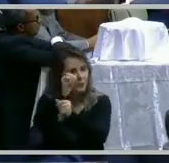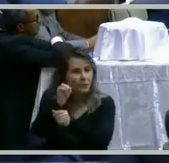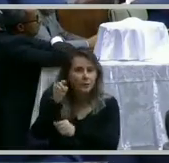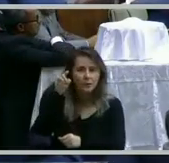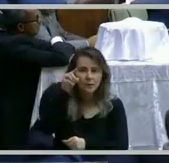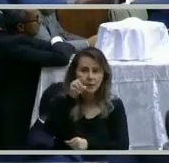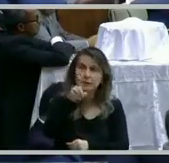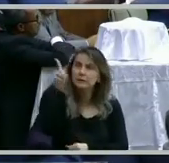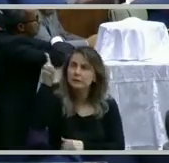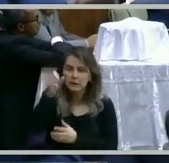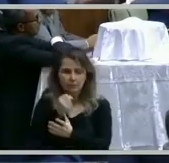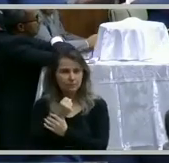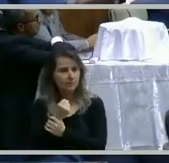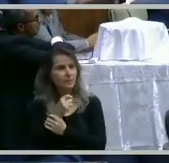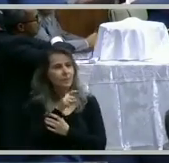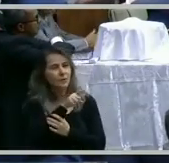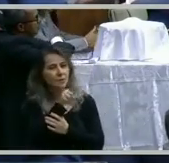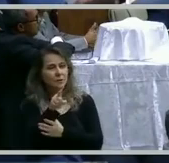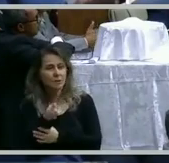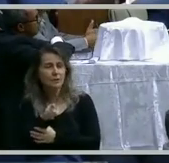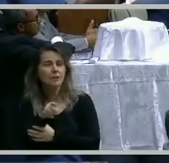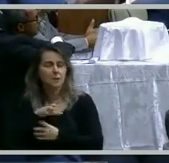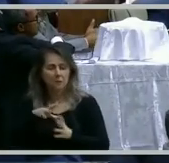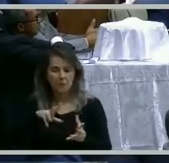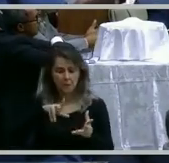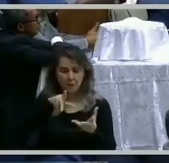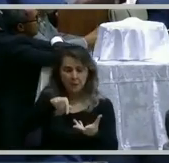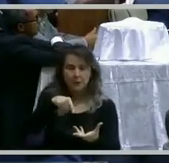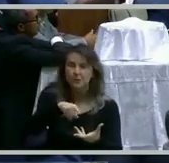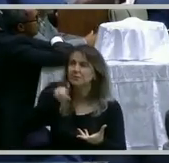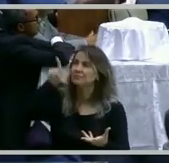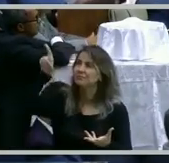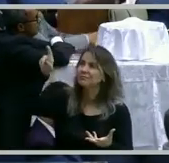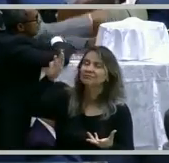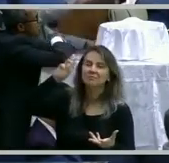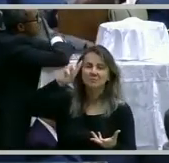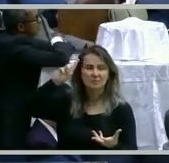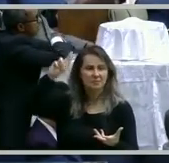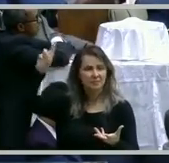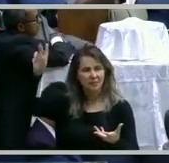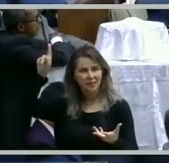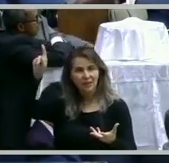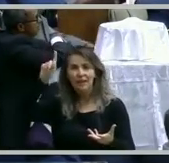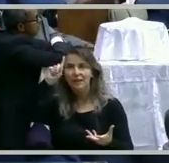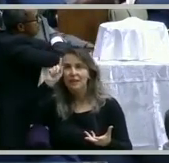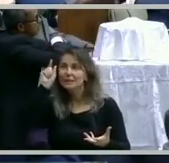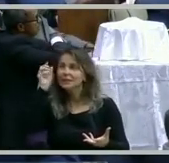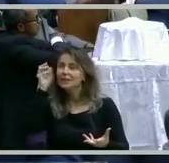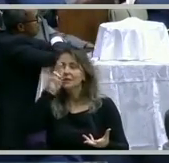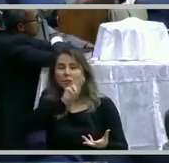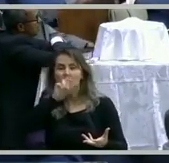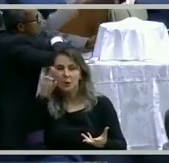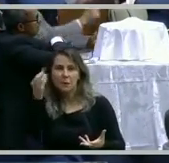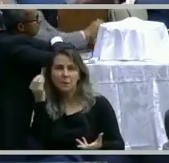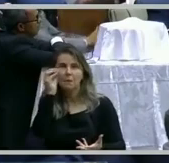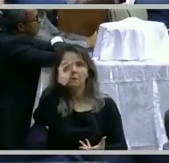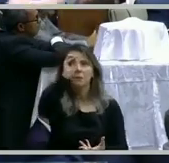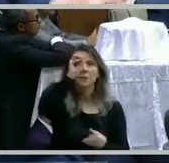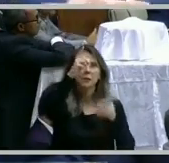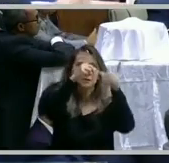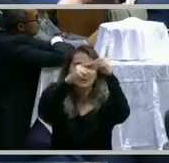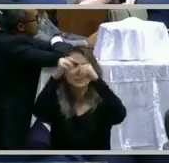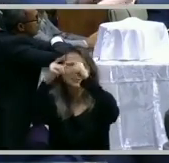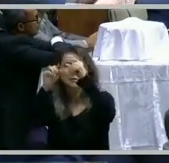Quem sustenta o espaço sideral é Ele. Quem dá nome à estrela é Ele. Ele é o resplendor da glória do